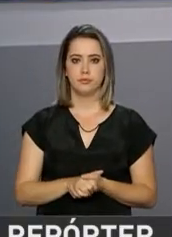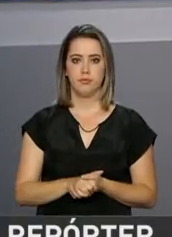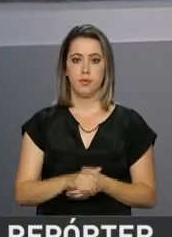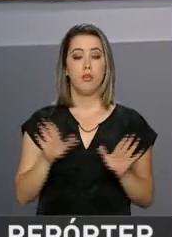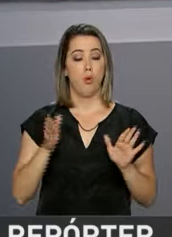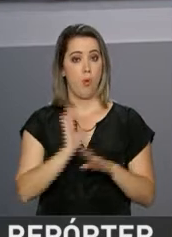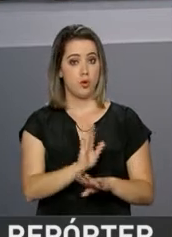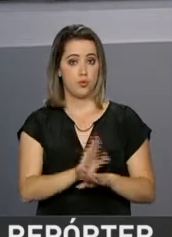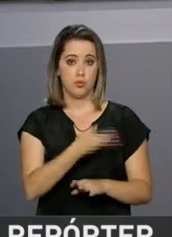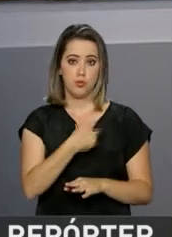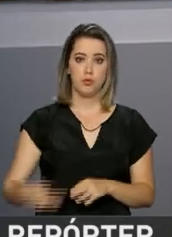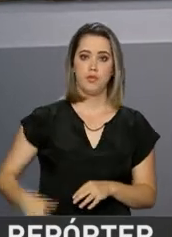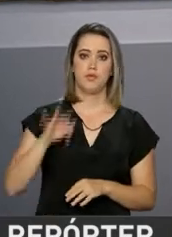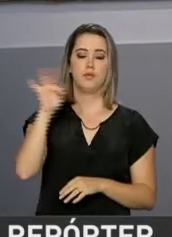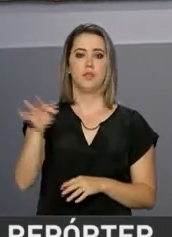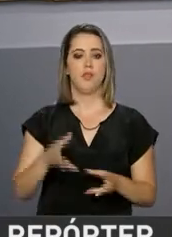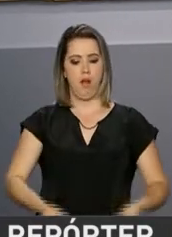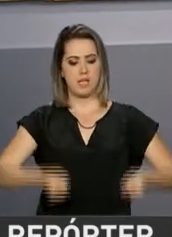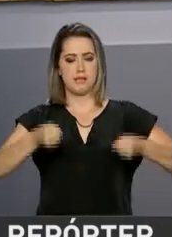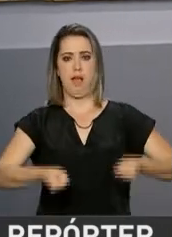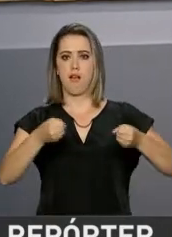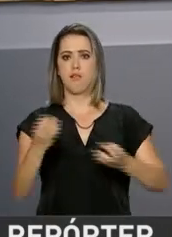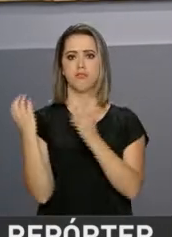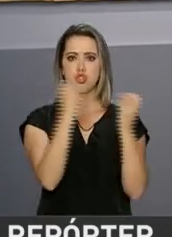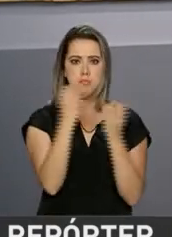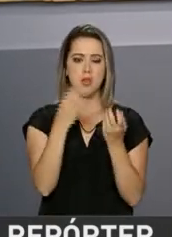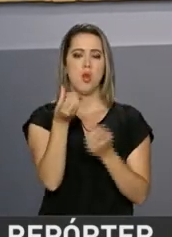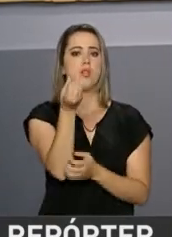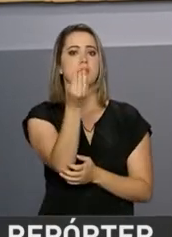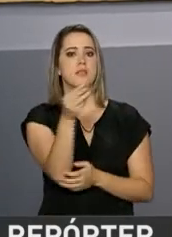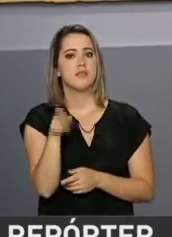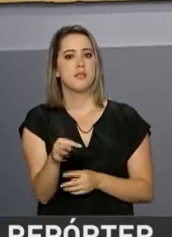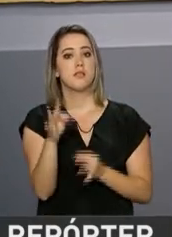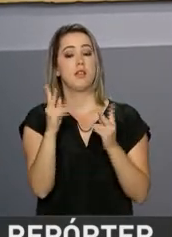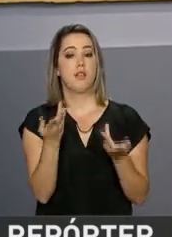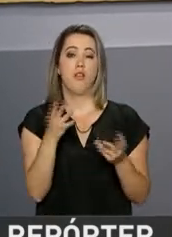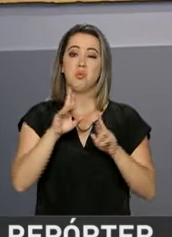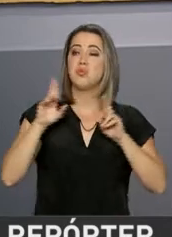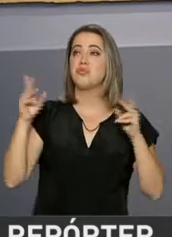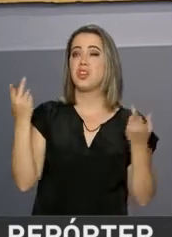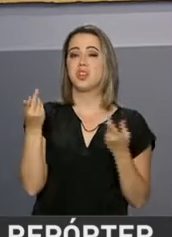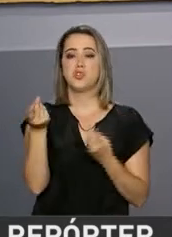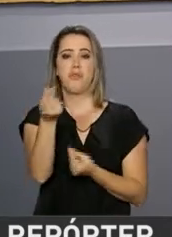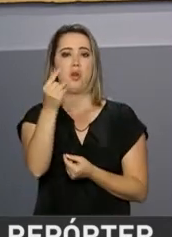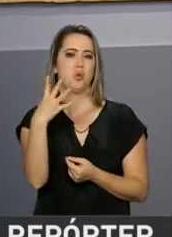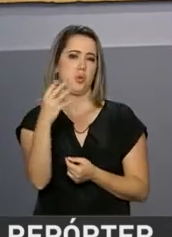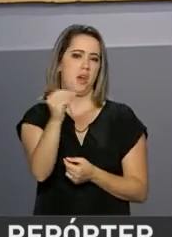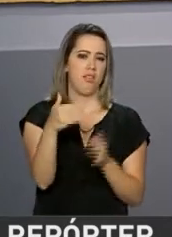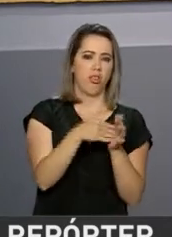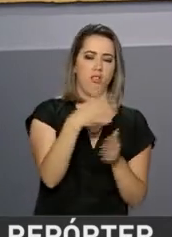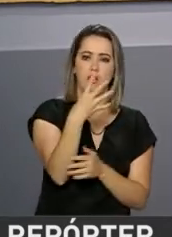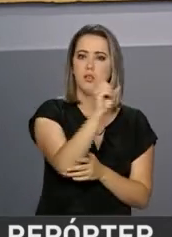do governo federal o preço da saca de milho de 60 quilos no mercado atacadista que varia de 40 a 48